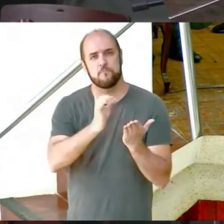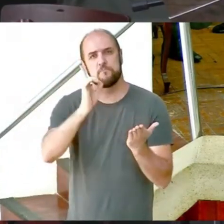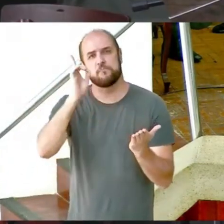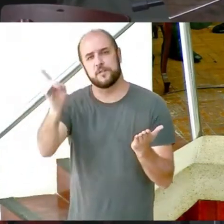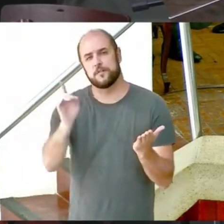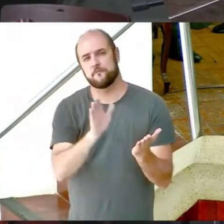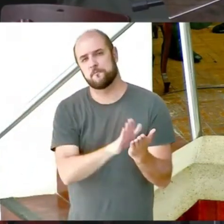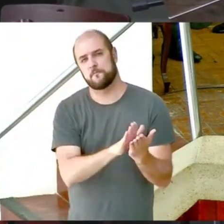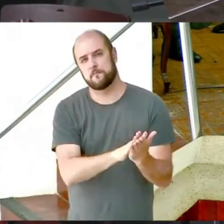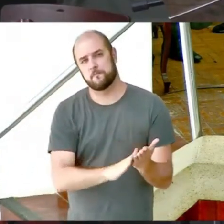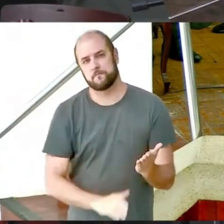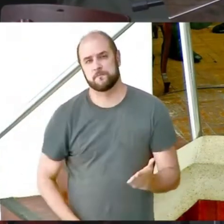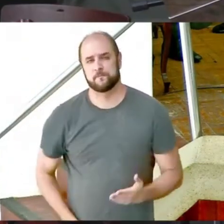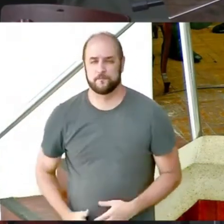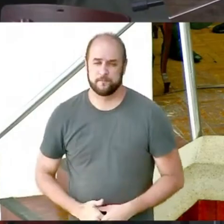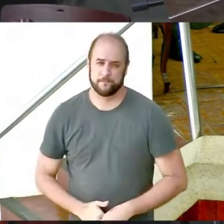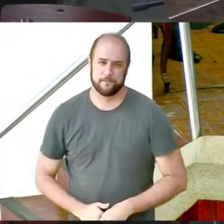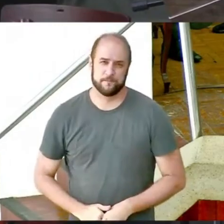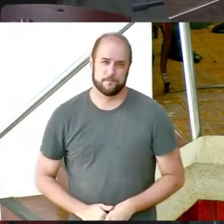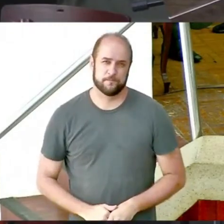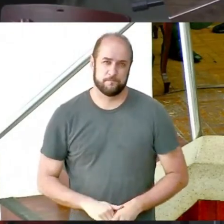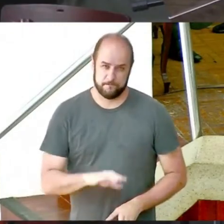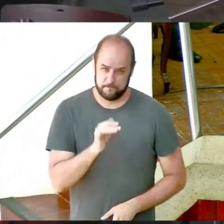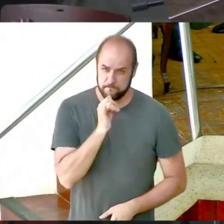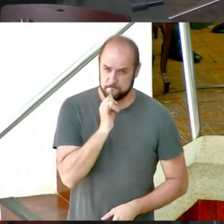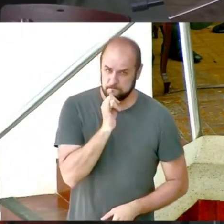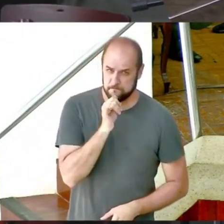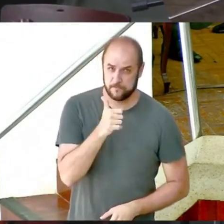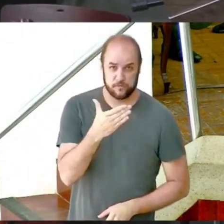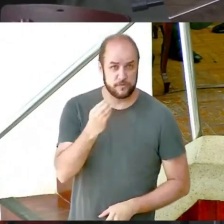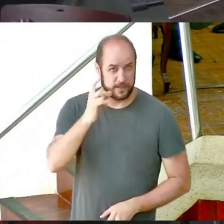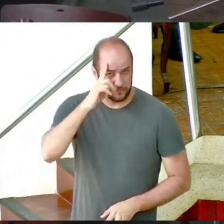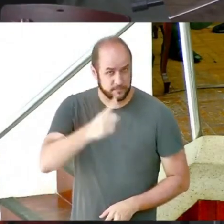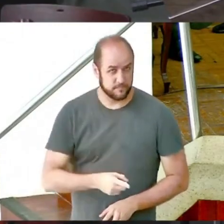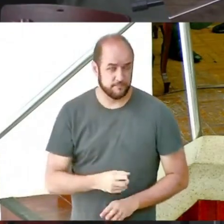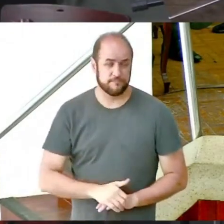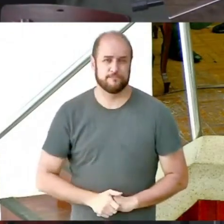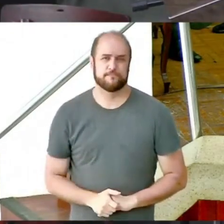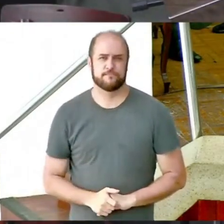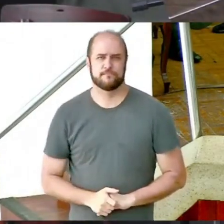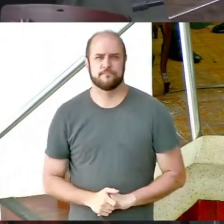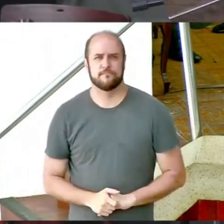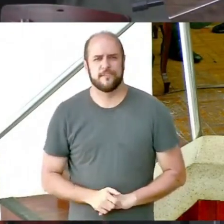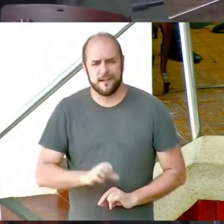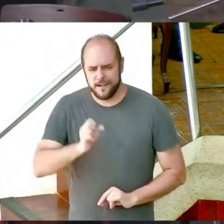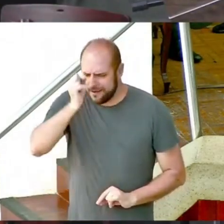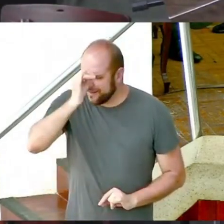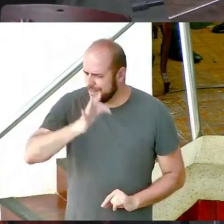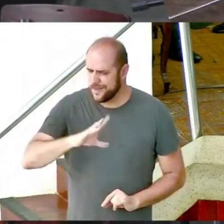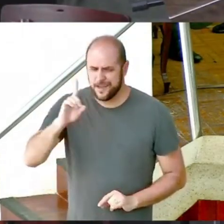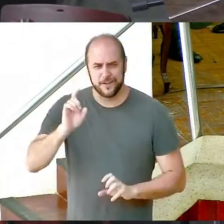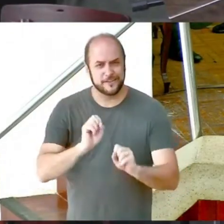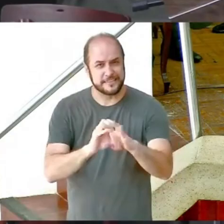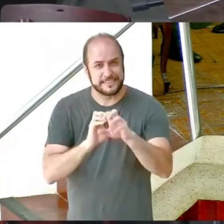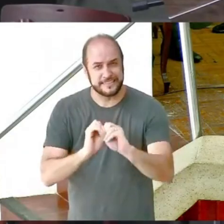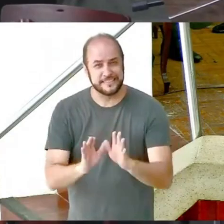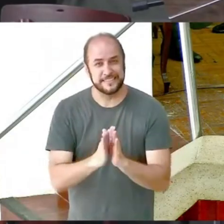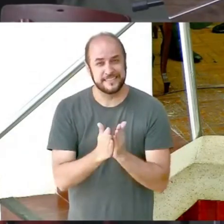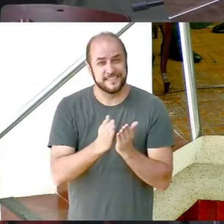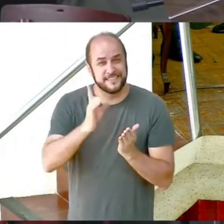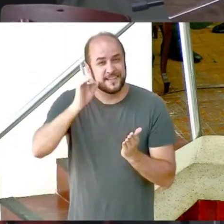Deus. Por exemplo, os 10 mandamentos. Como claramente Deus nos ensina em sua